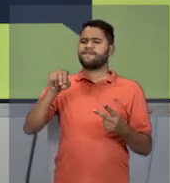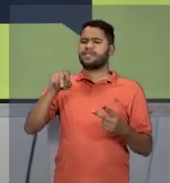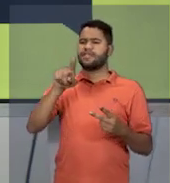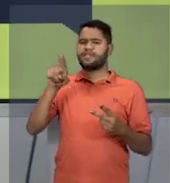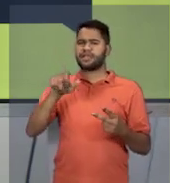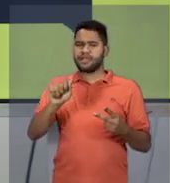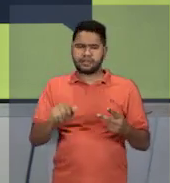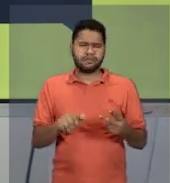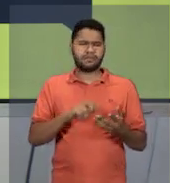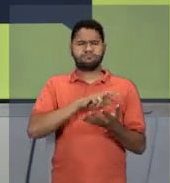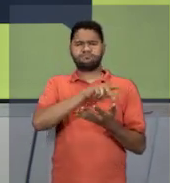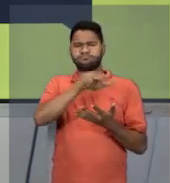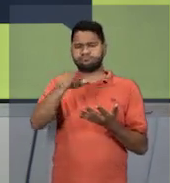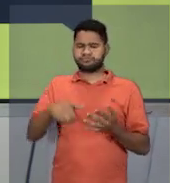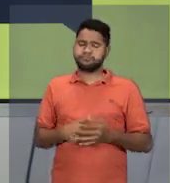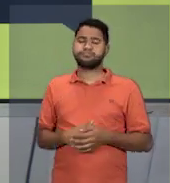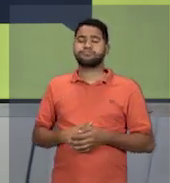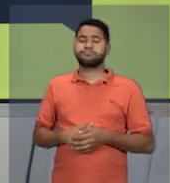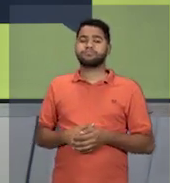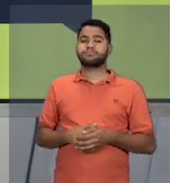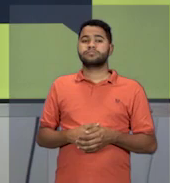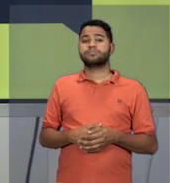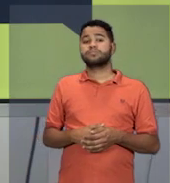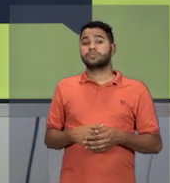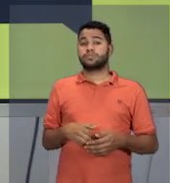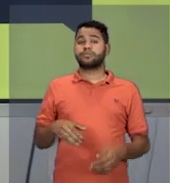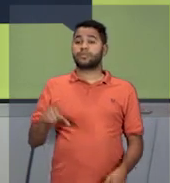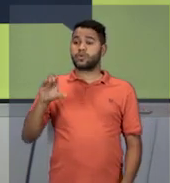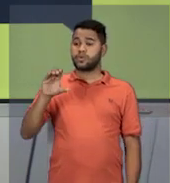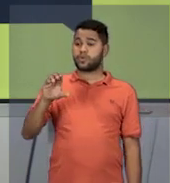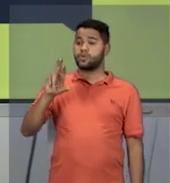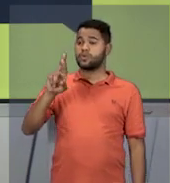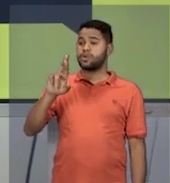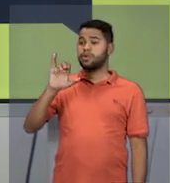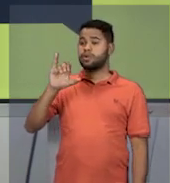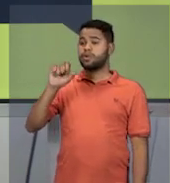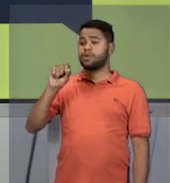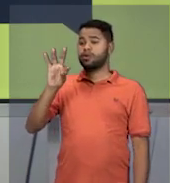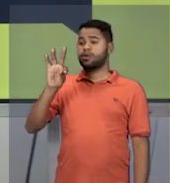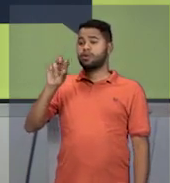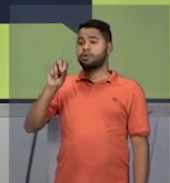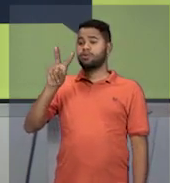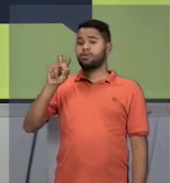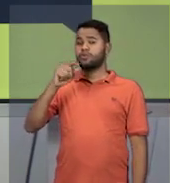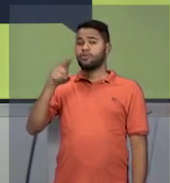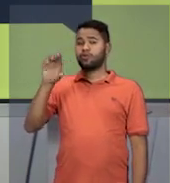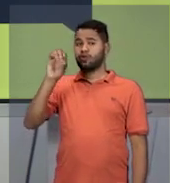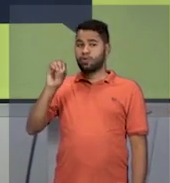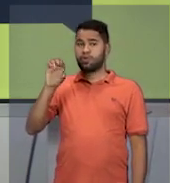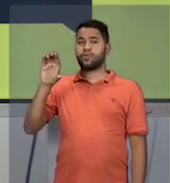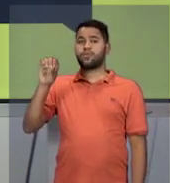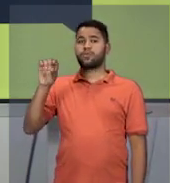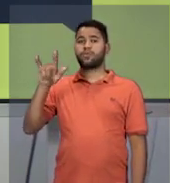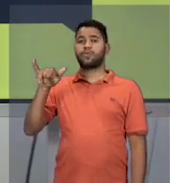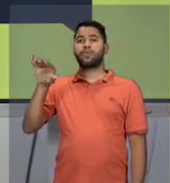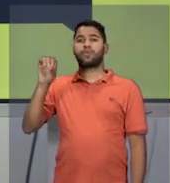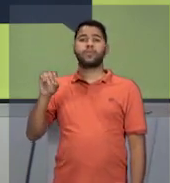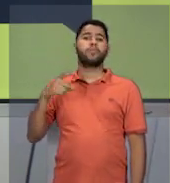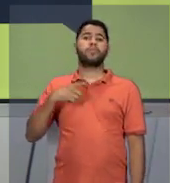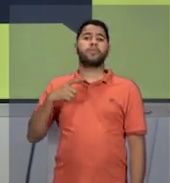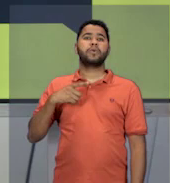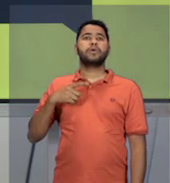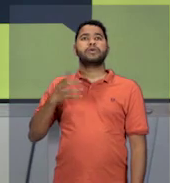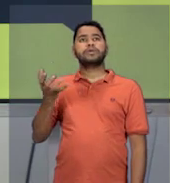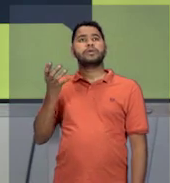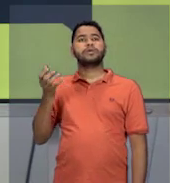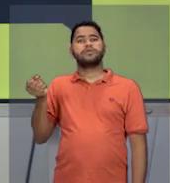outras. E aí o Cristóvão Colombo, ele já tinha, né, os estudos sobre navegação, ele queria buscar,